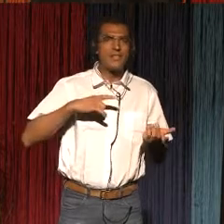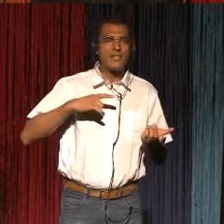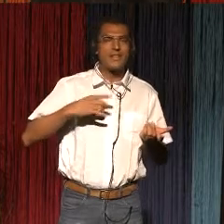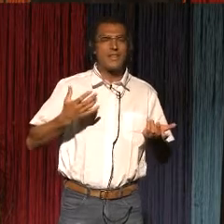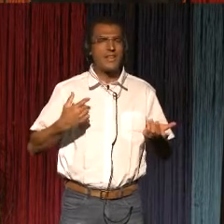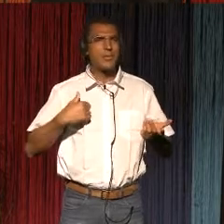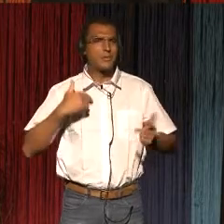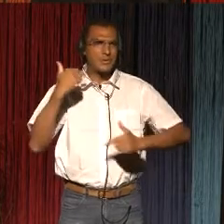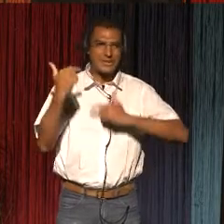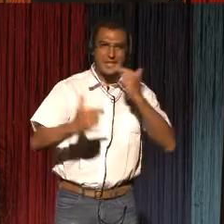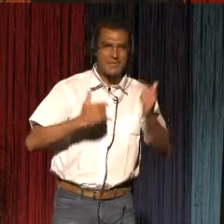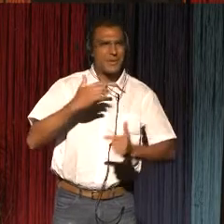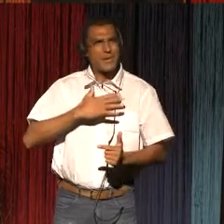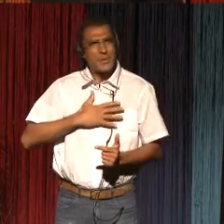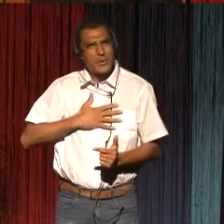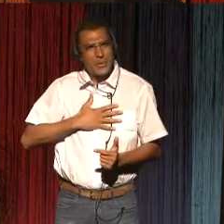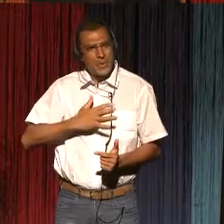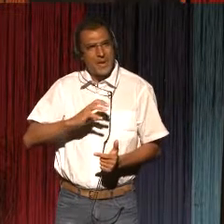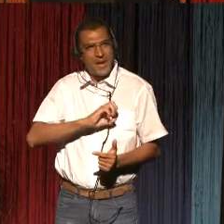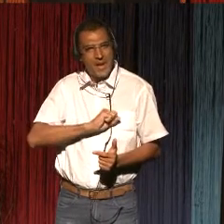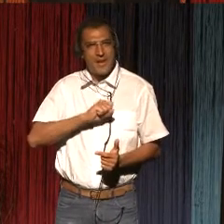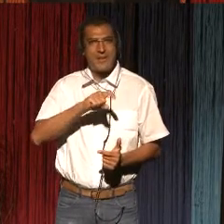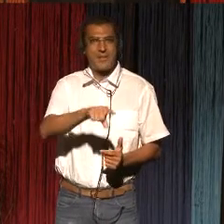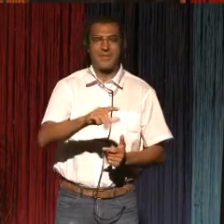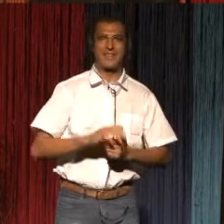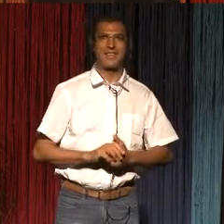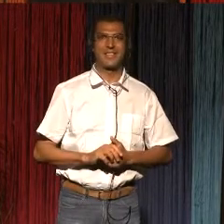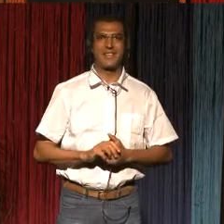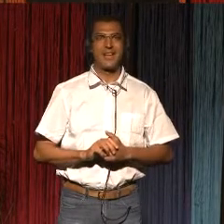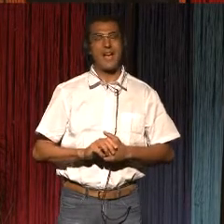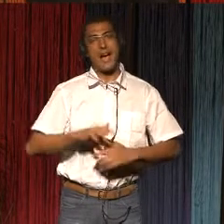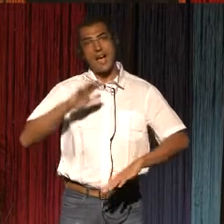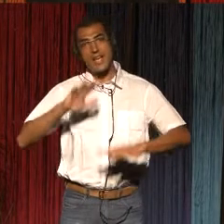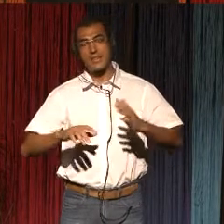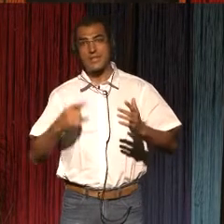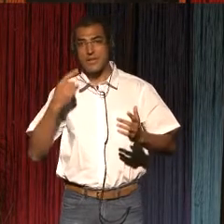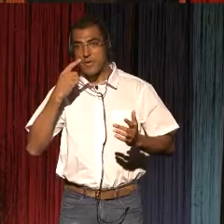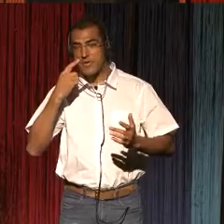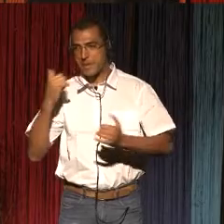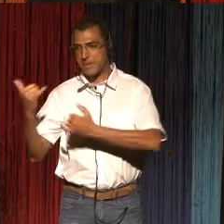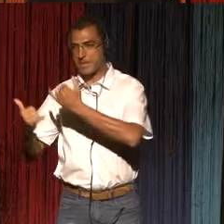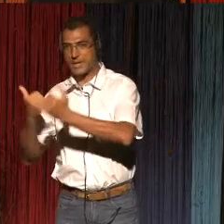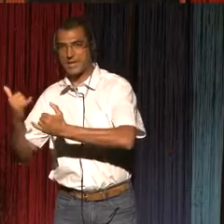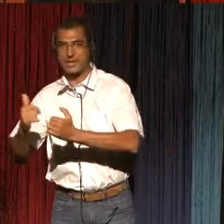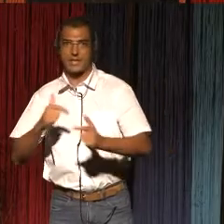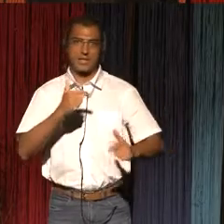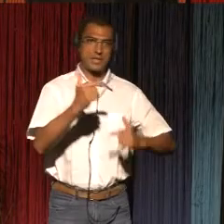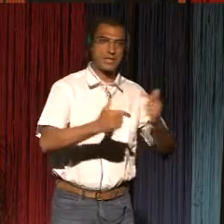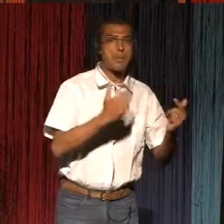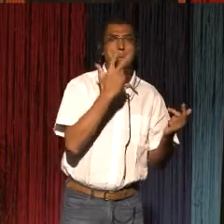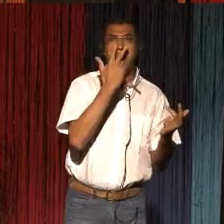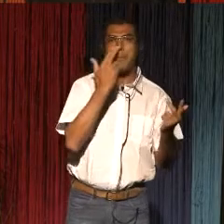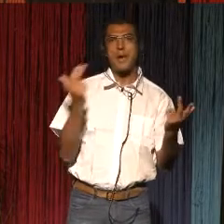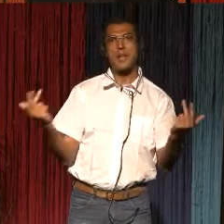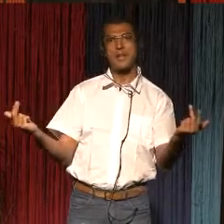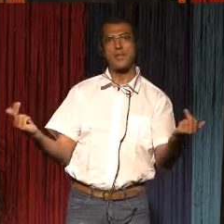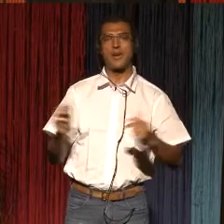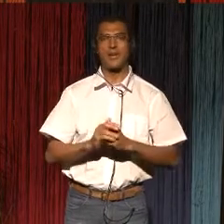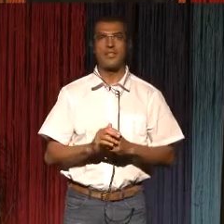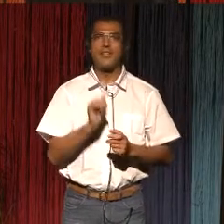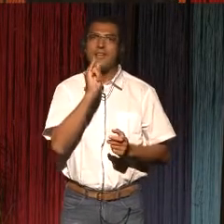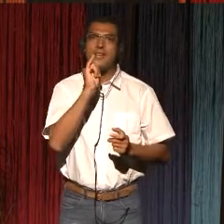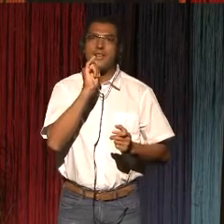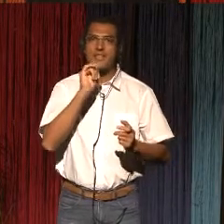gente gosta muito, não há uma distinção clara entre trabalho e brincadeira. Esses jovens estão brincando ou